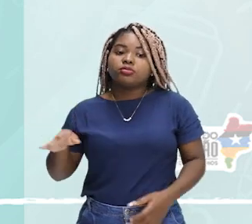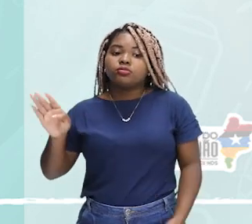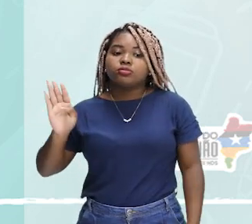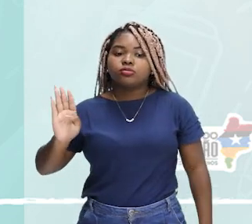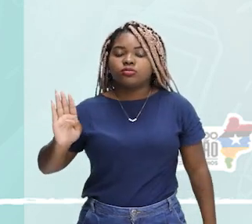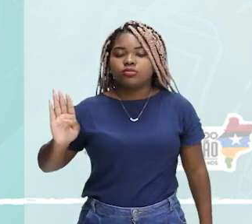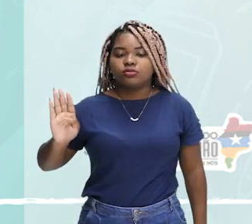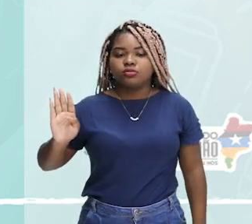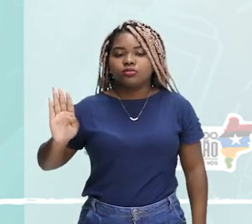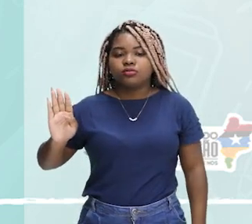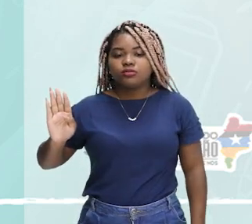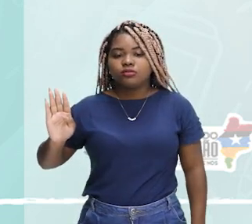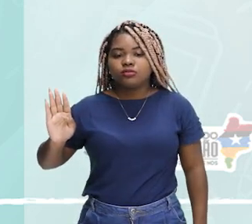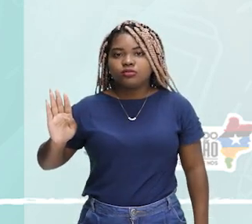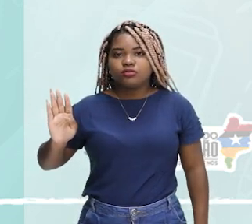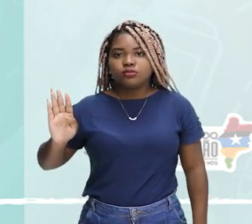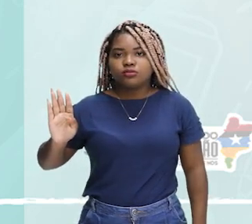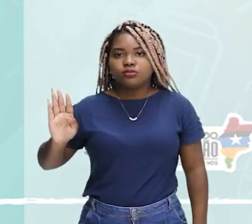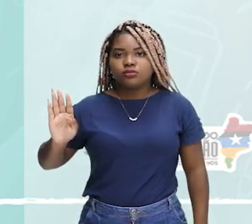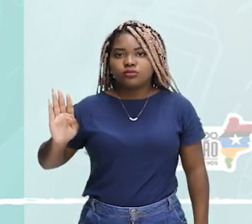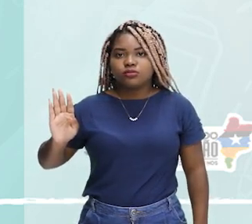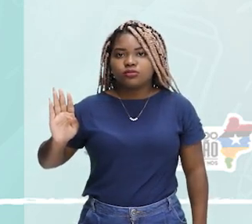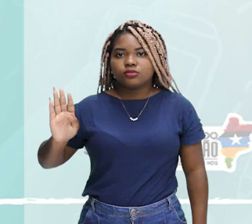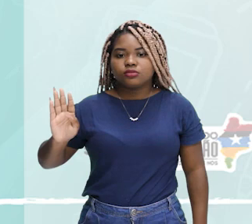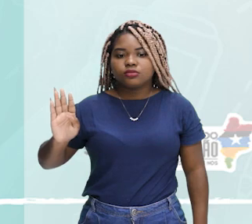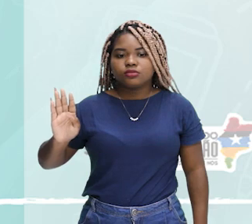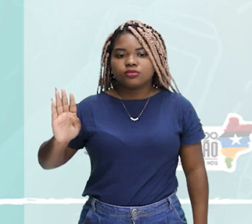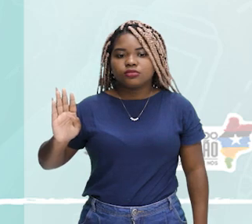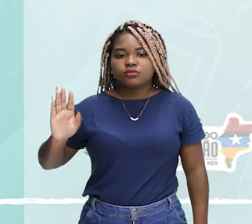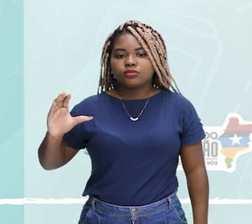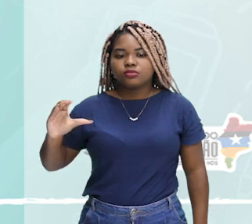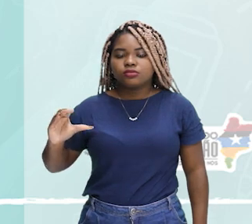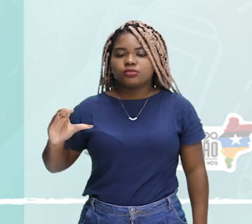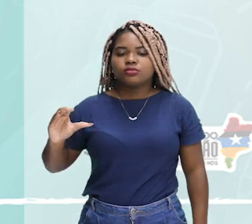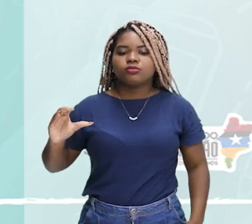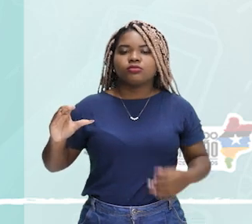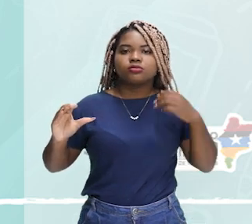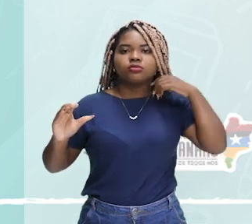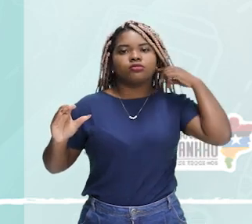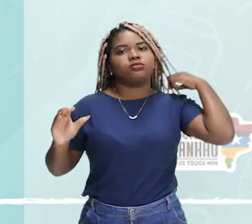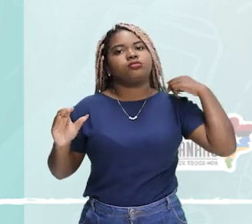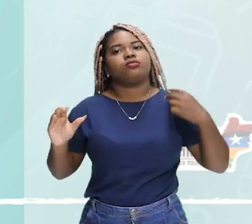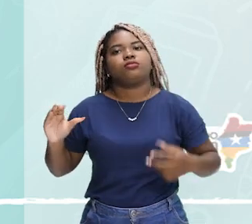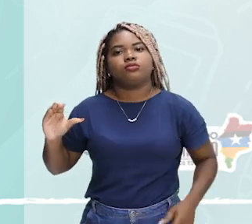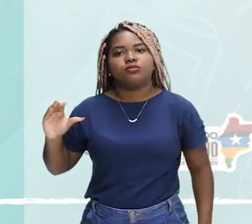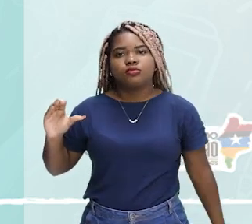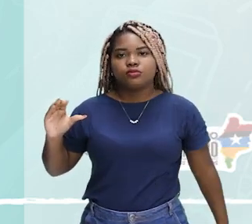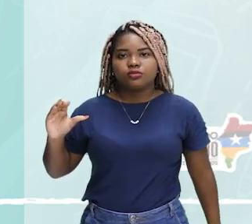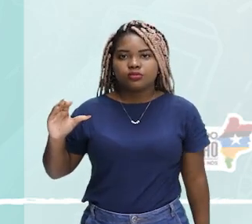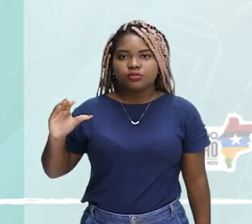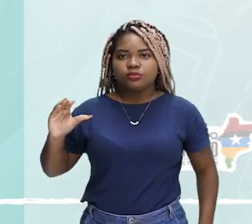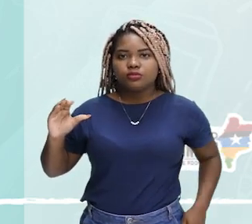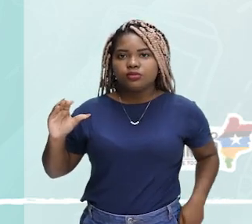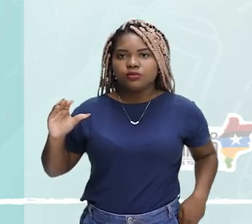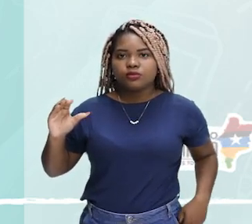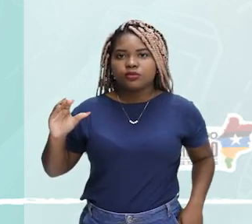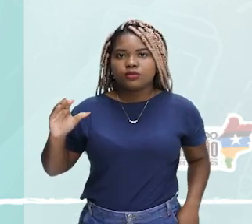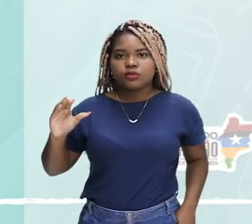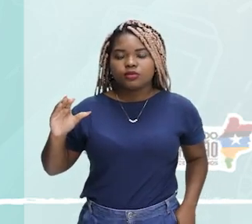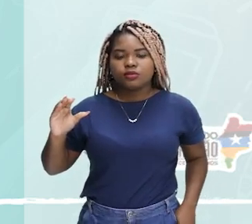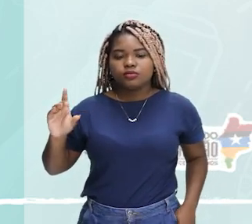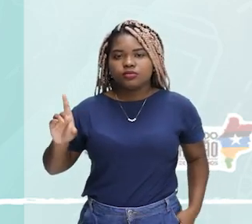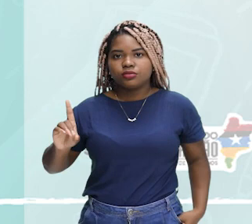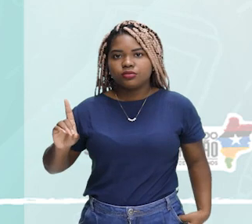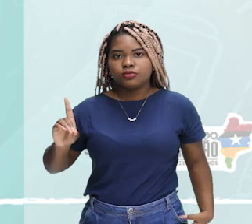Climática, pública e bélgica. Letra C, áreas, sustentáveis, única.